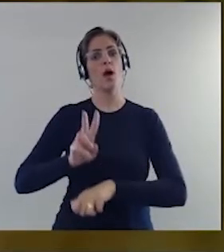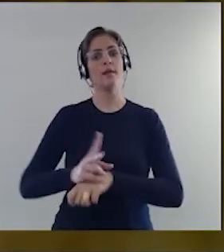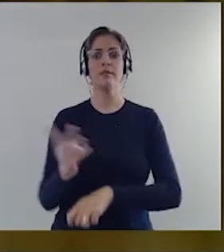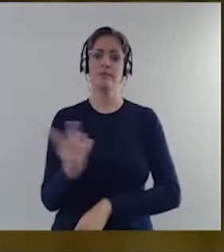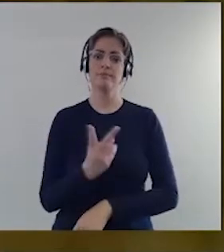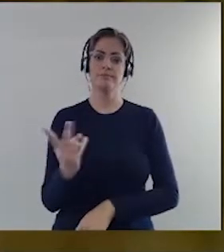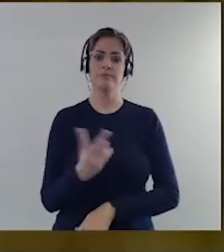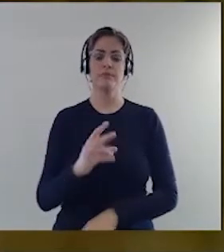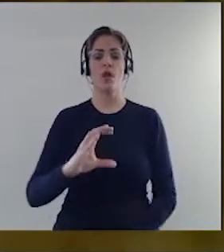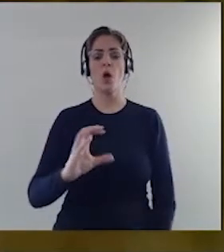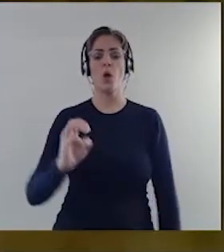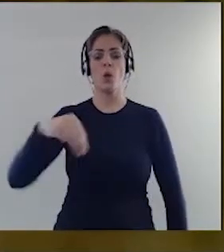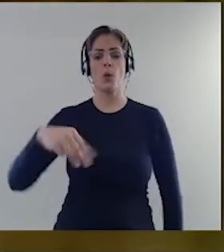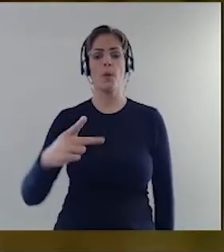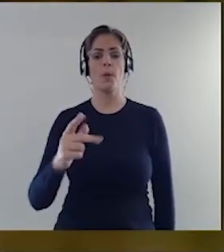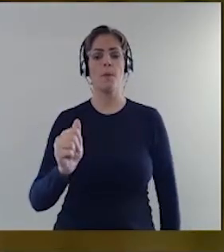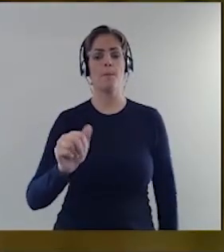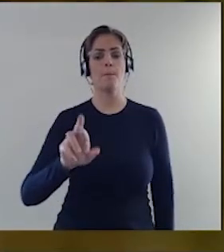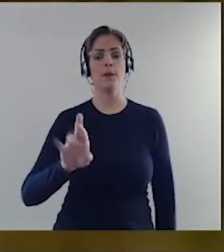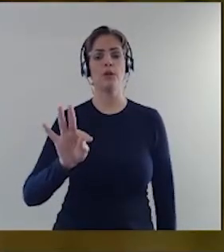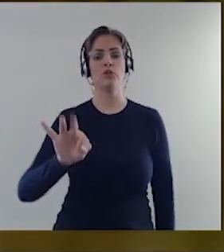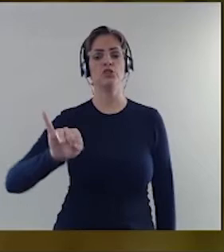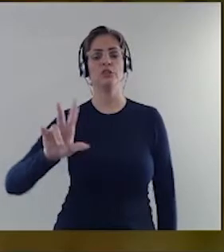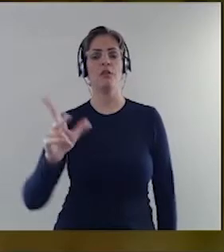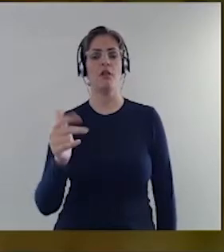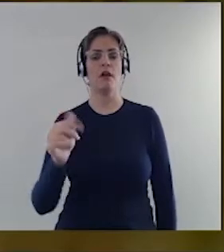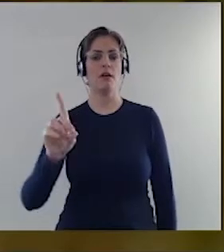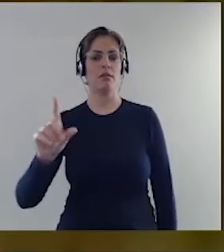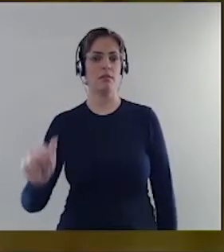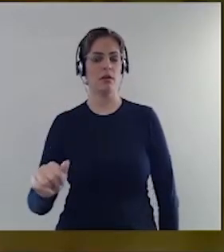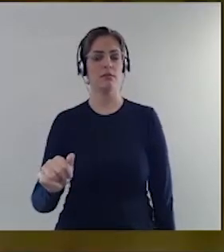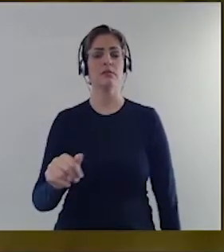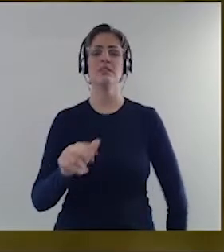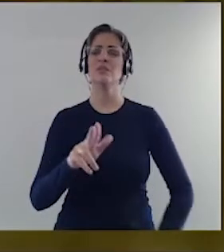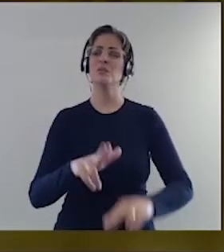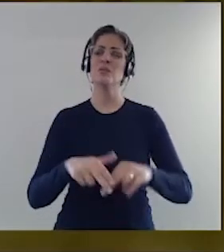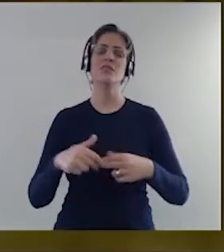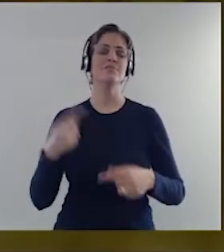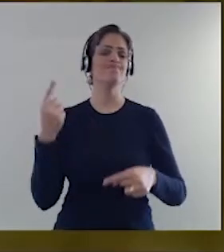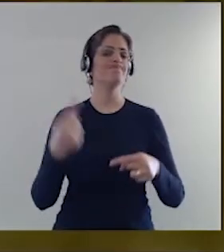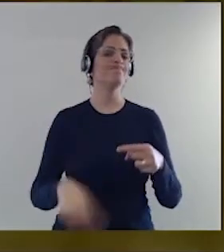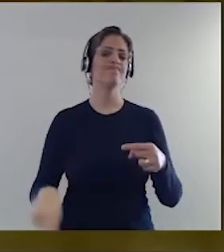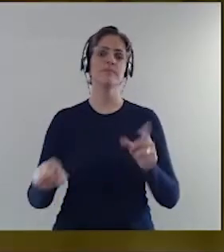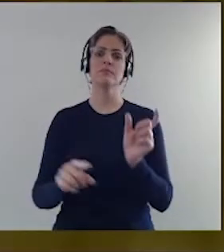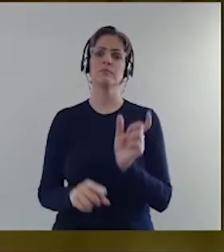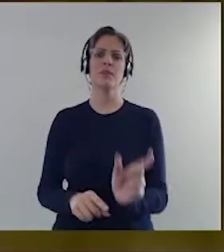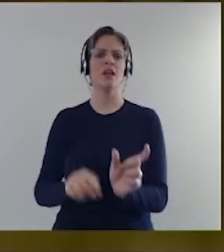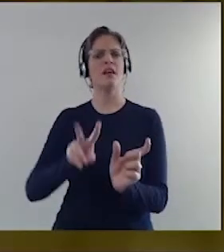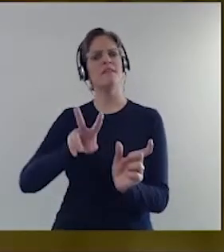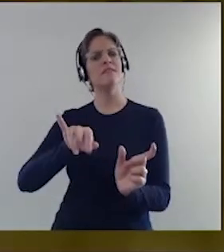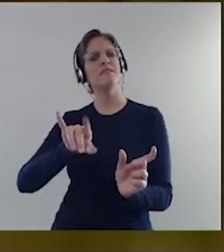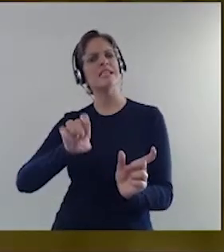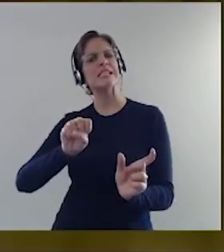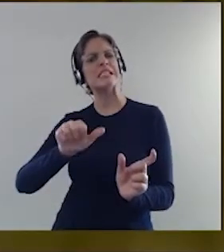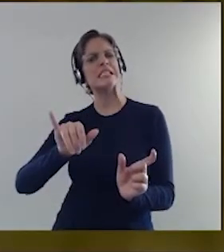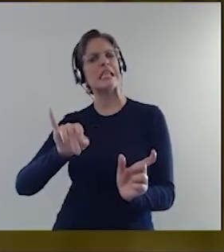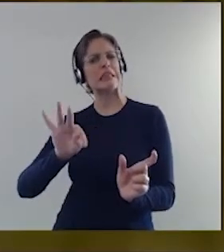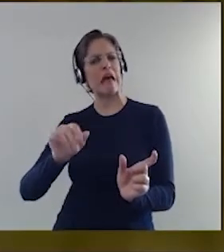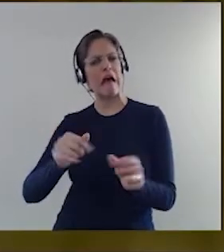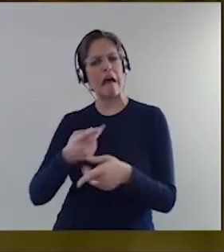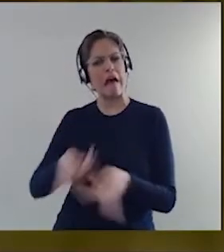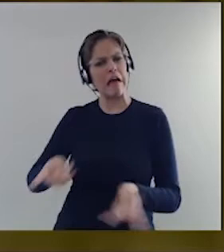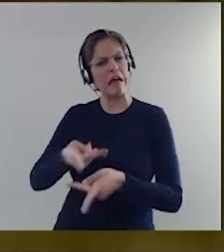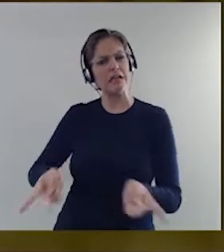tornou-se, inclusive, inadequada, ao meu ver, a utilização da expressão visitas,